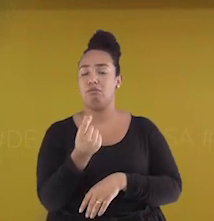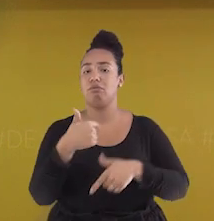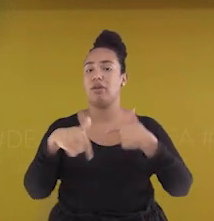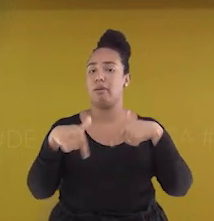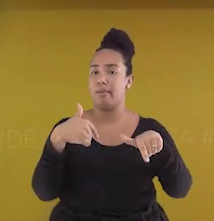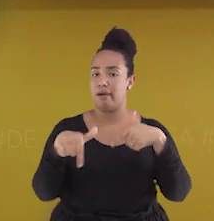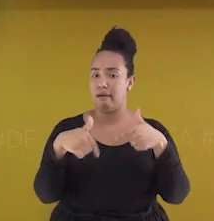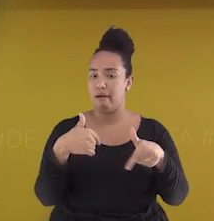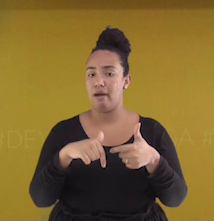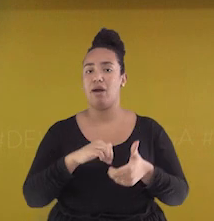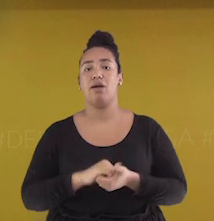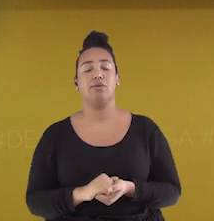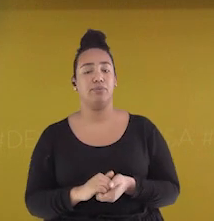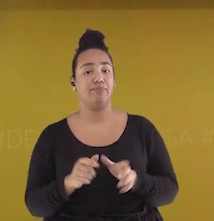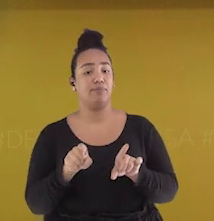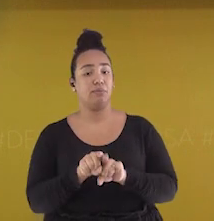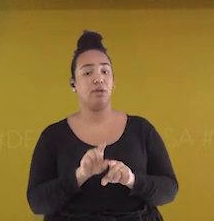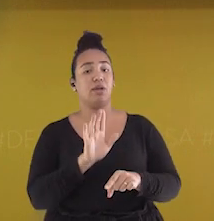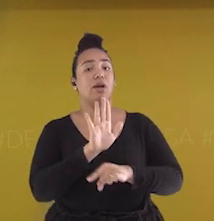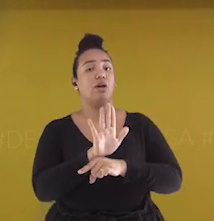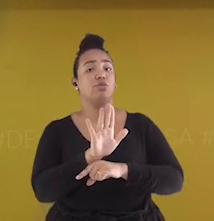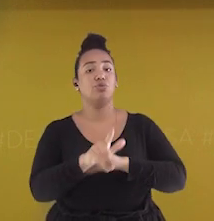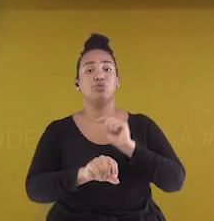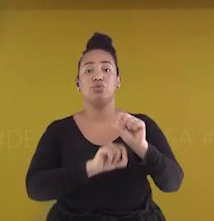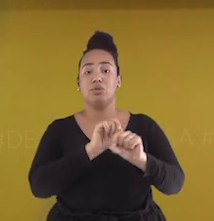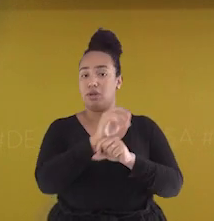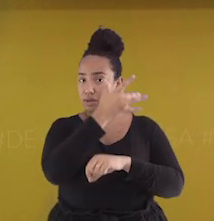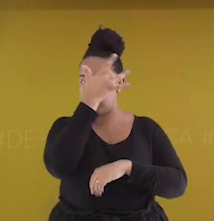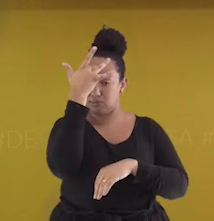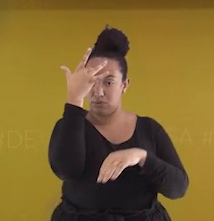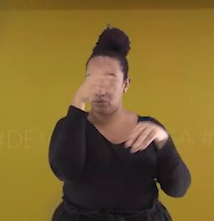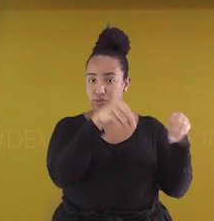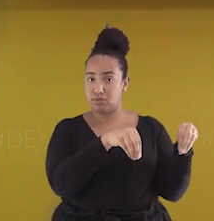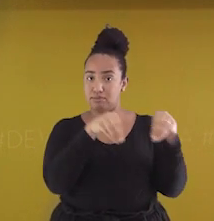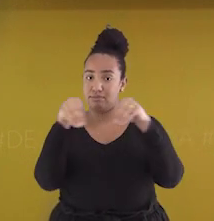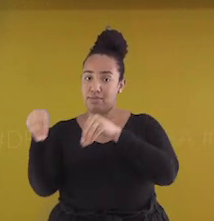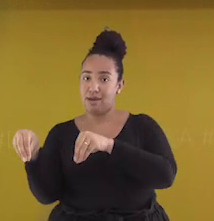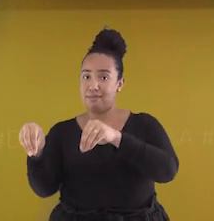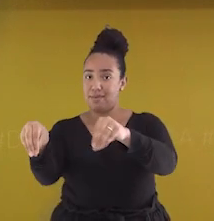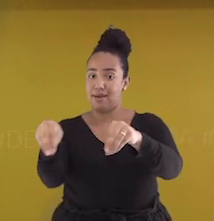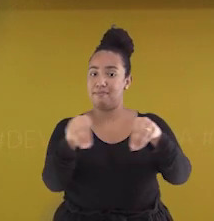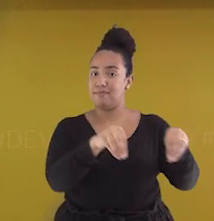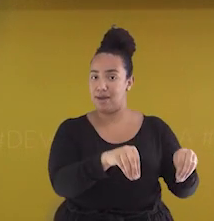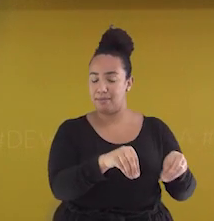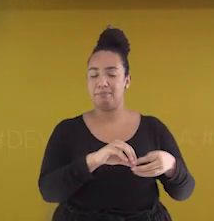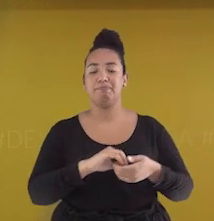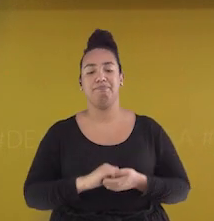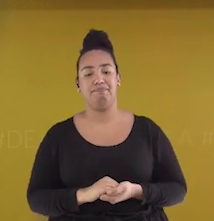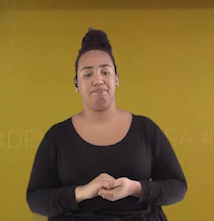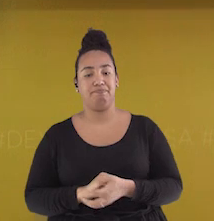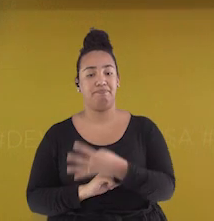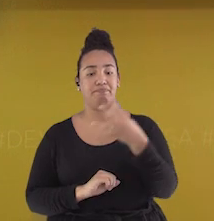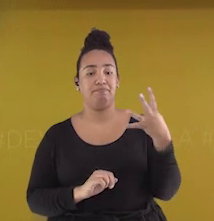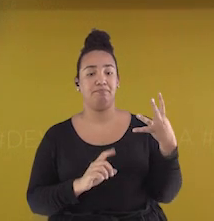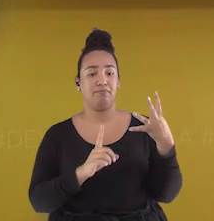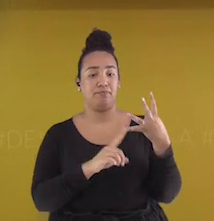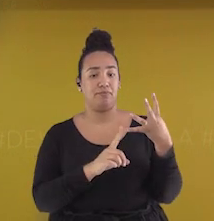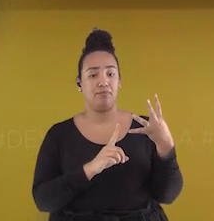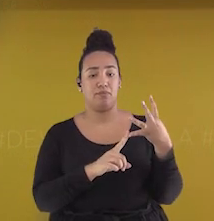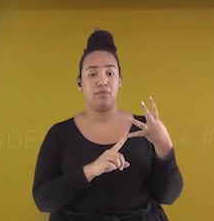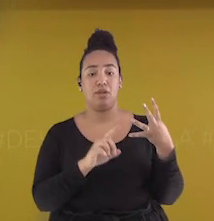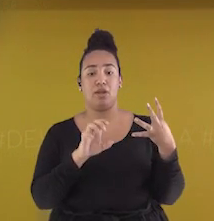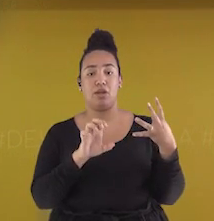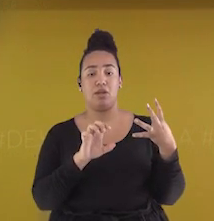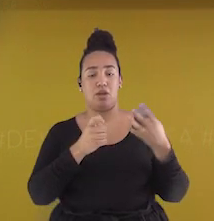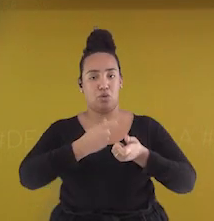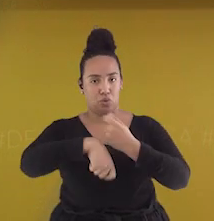bens, trabalho, ou seja, contribui para o deslocar das pessoas. União Econômica